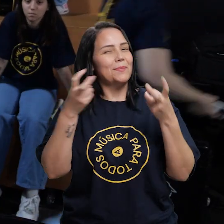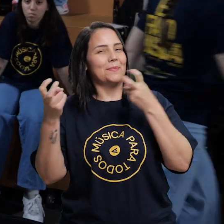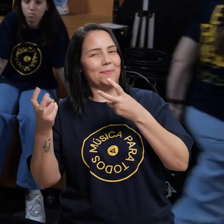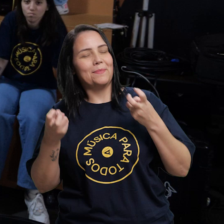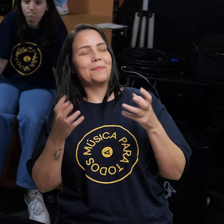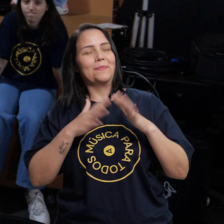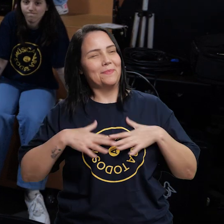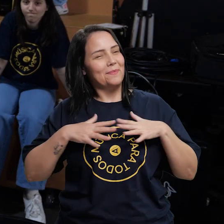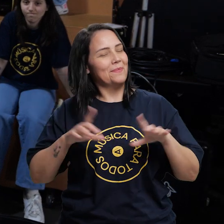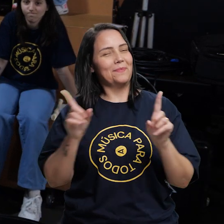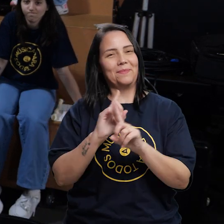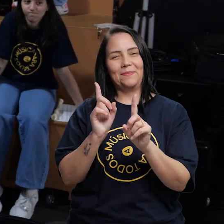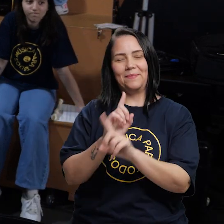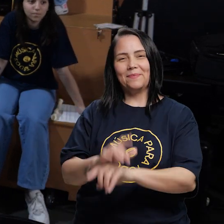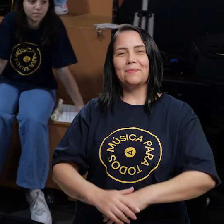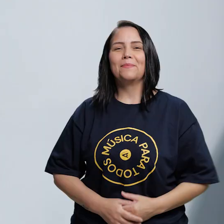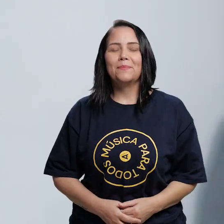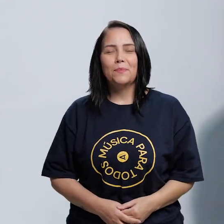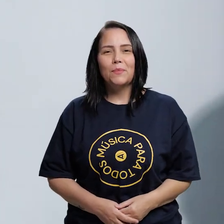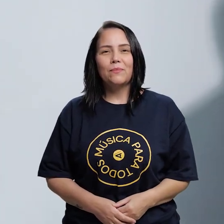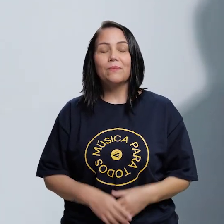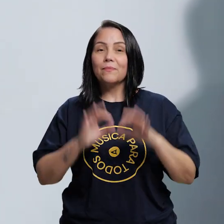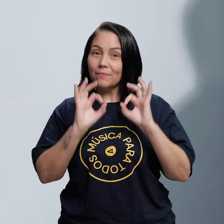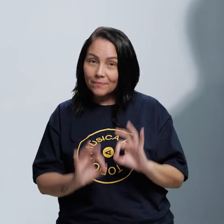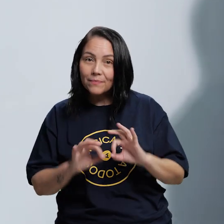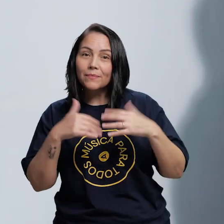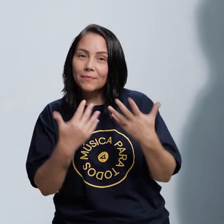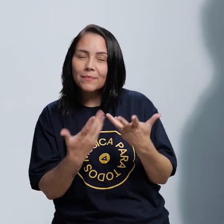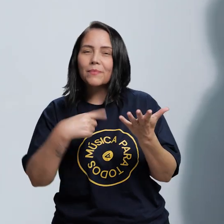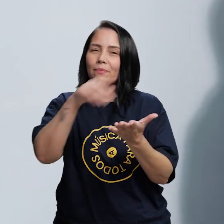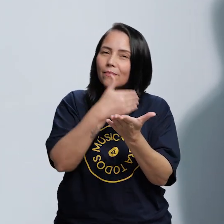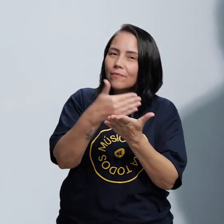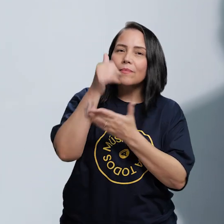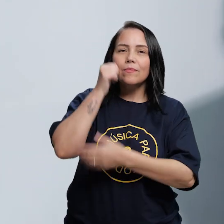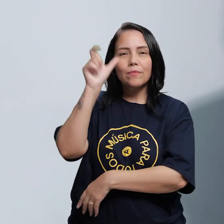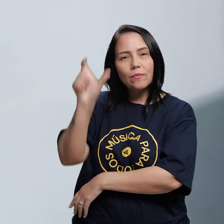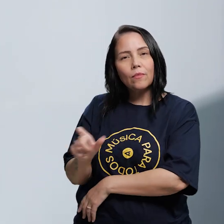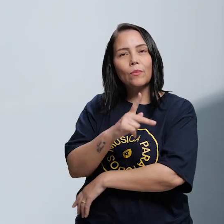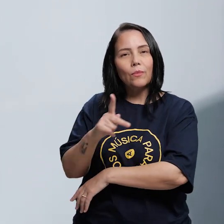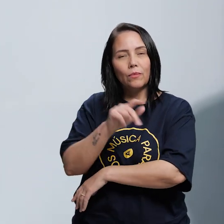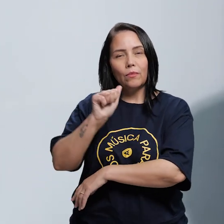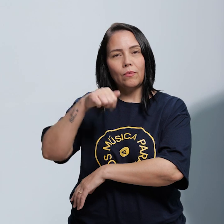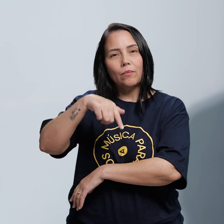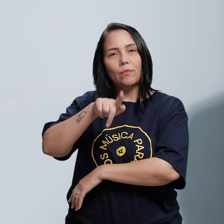Viu? Como vocês perceberam, está todo mundo tranquilo. Certo? Então, vamos começar com a professora